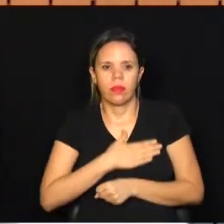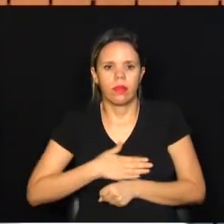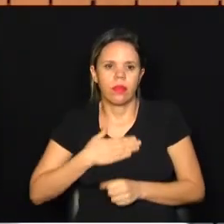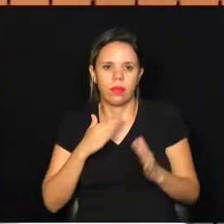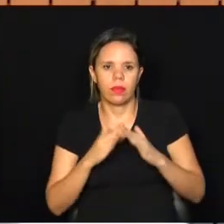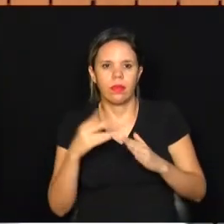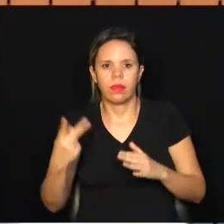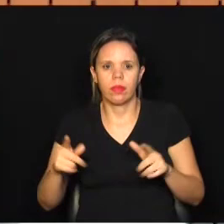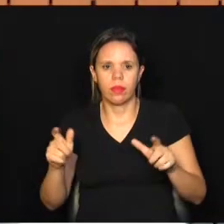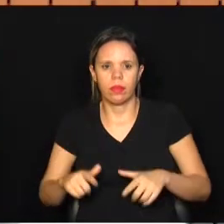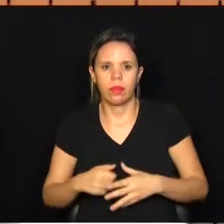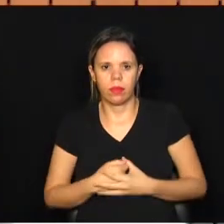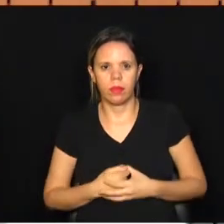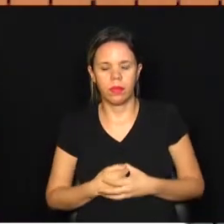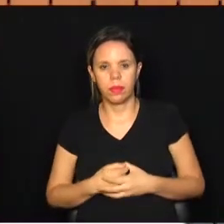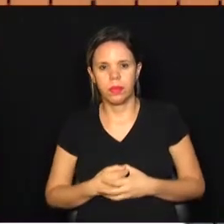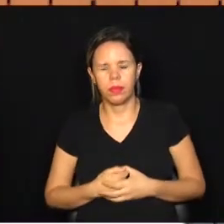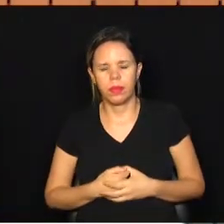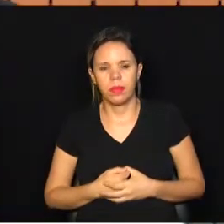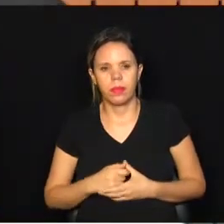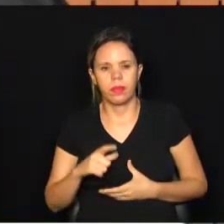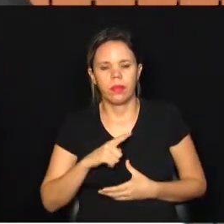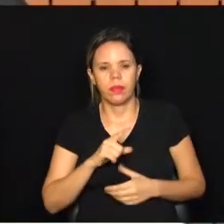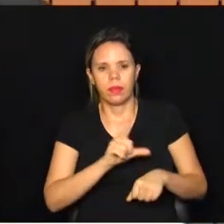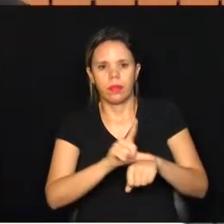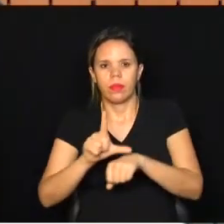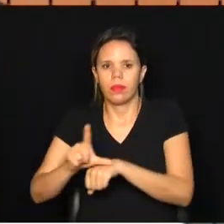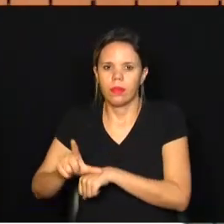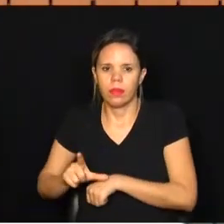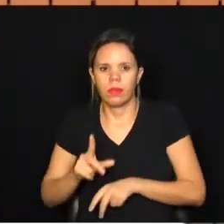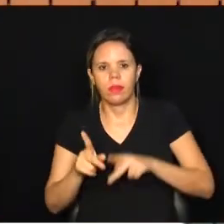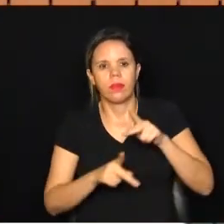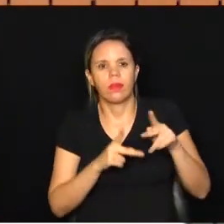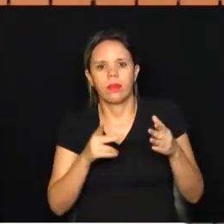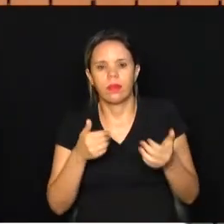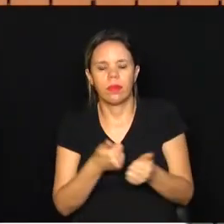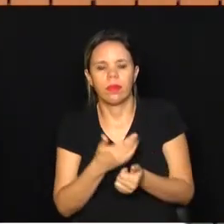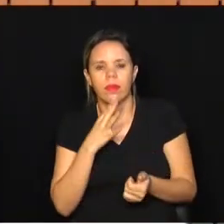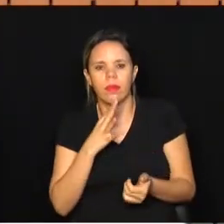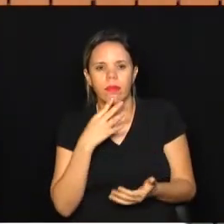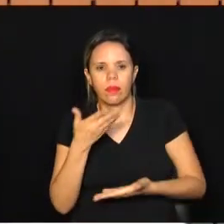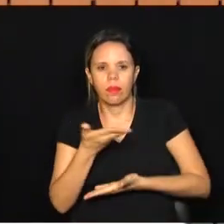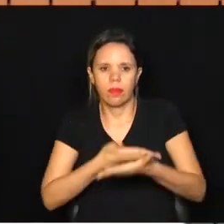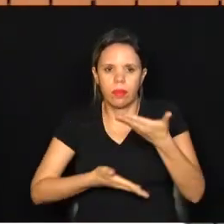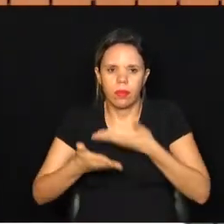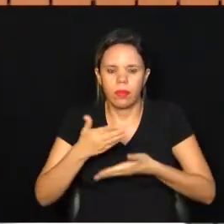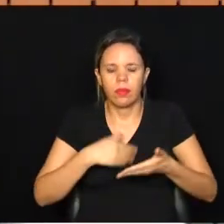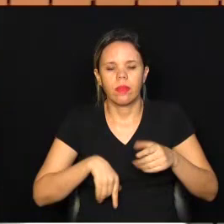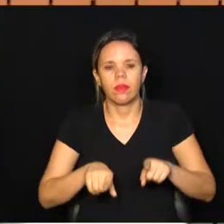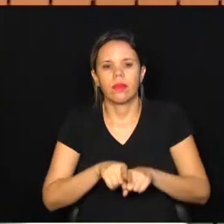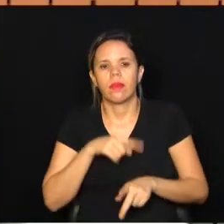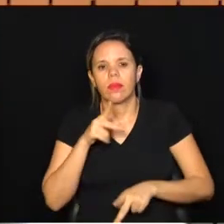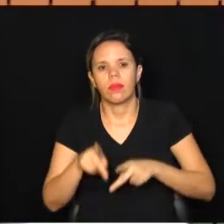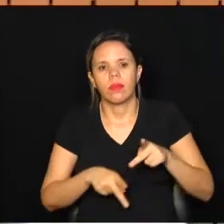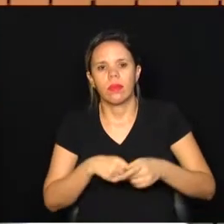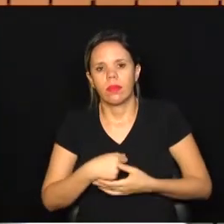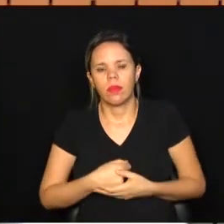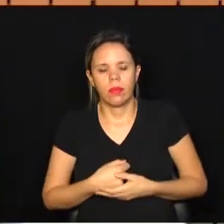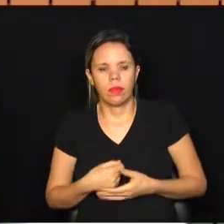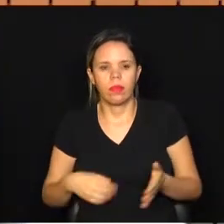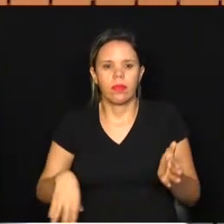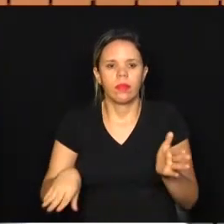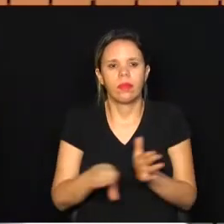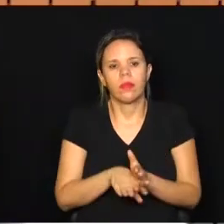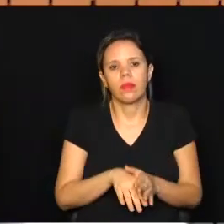morar ali, entende? Tem comércio, tem as pessoas ali que se conhecem, geralmente pessoas que vieram